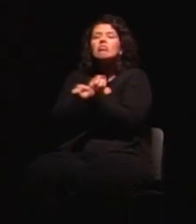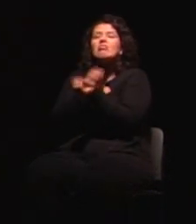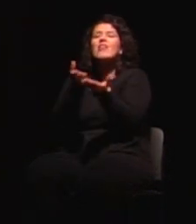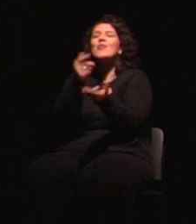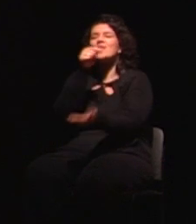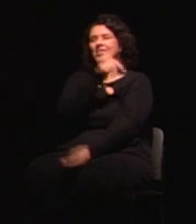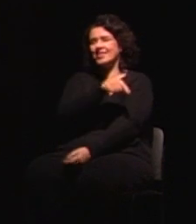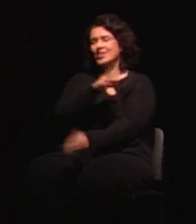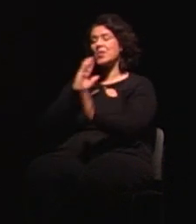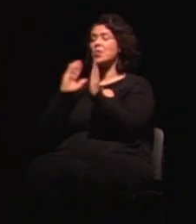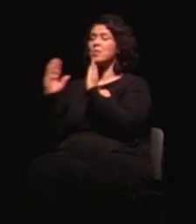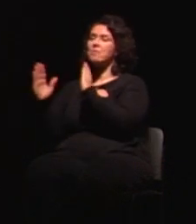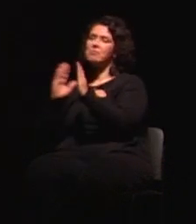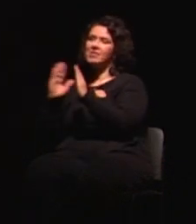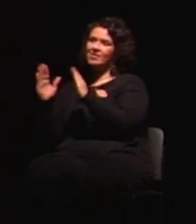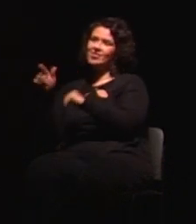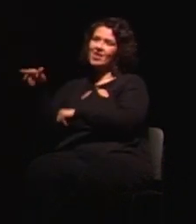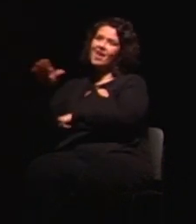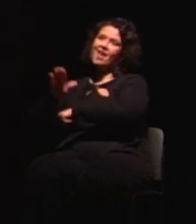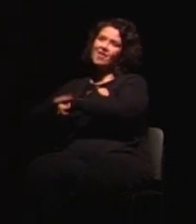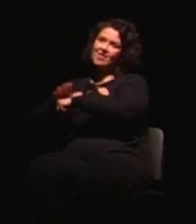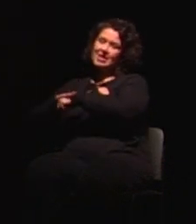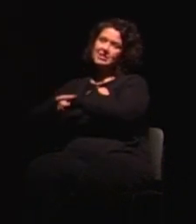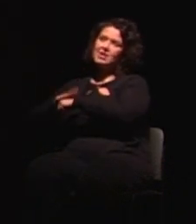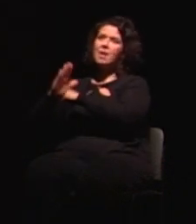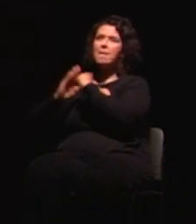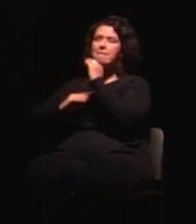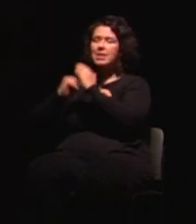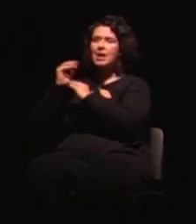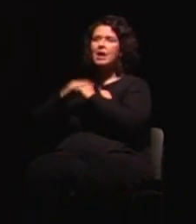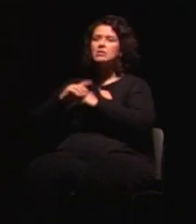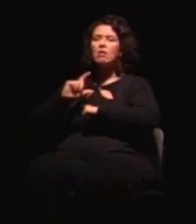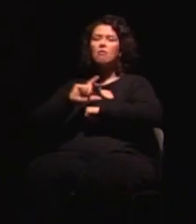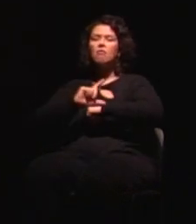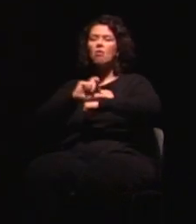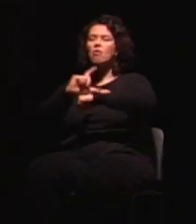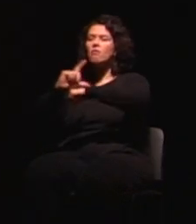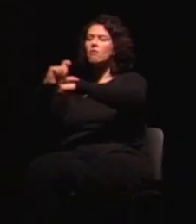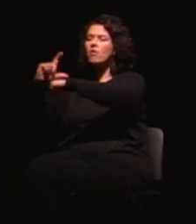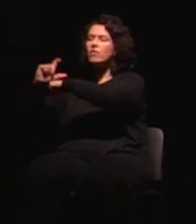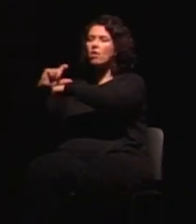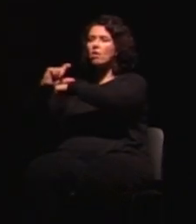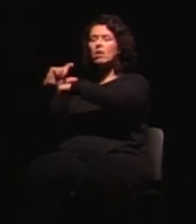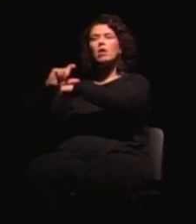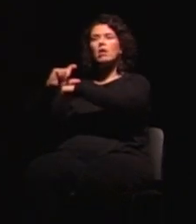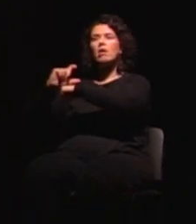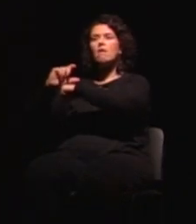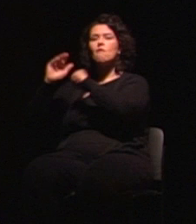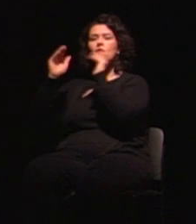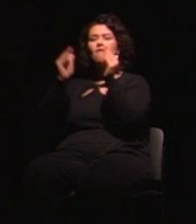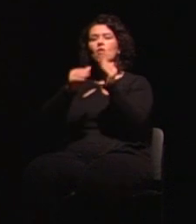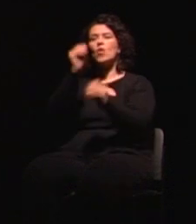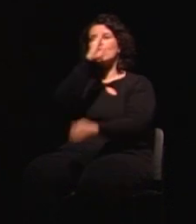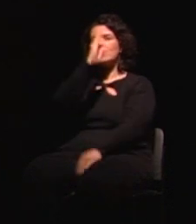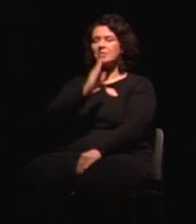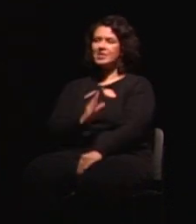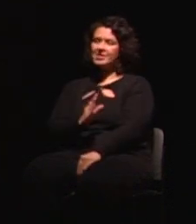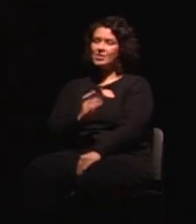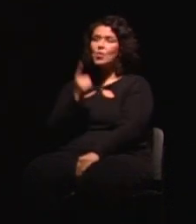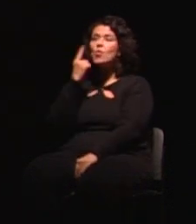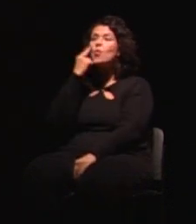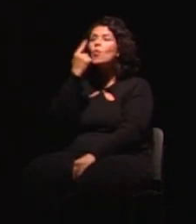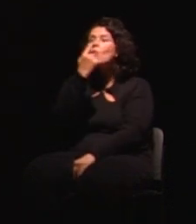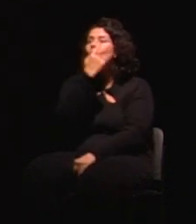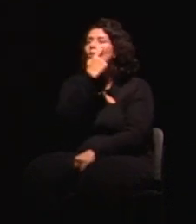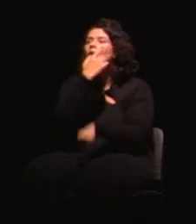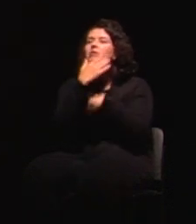ela estava olhando para o Brasil com esses olhos de ternura que